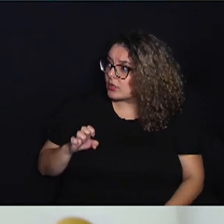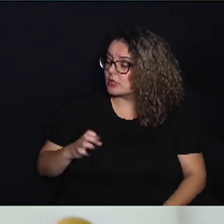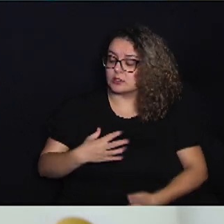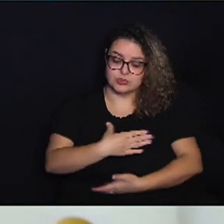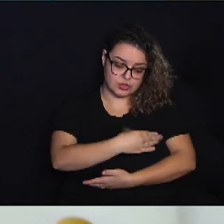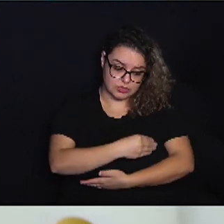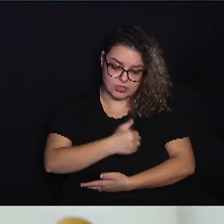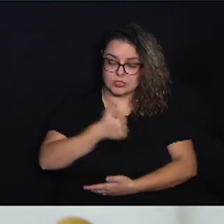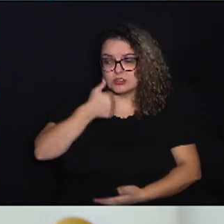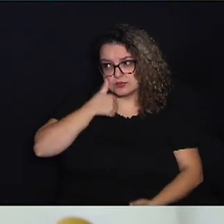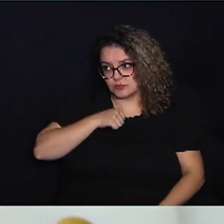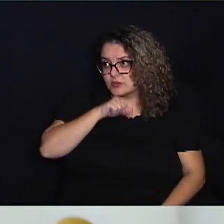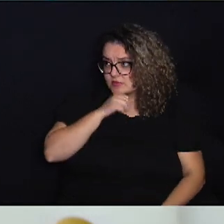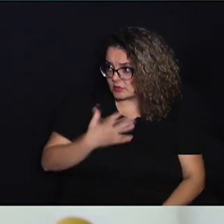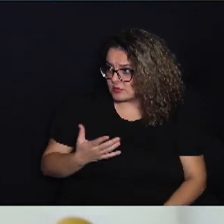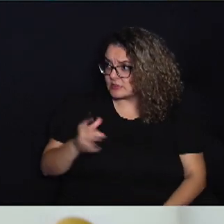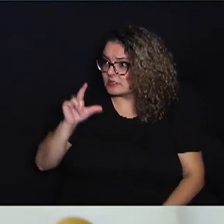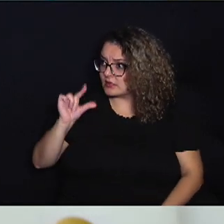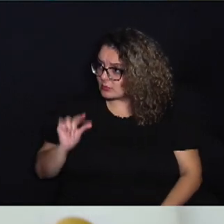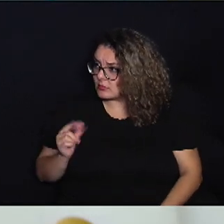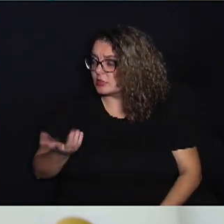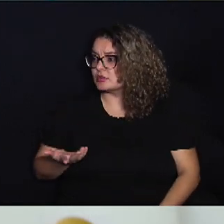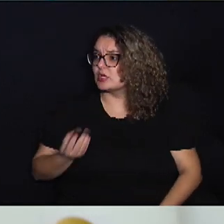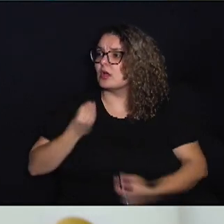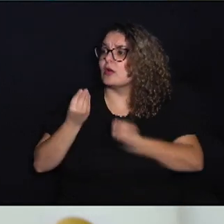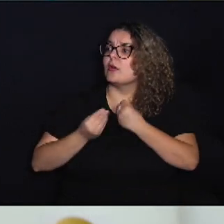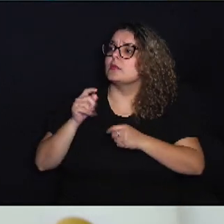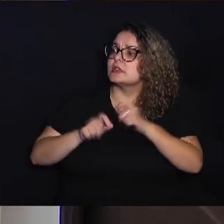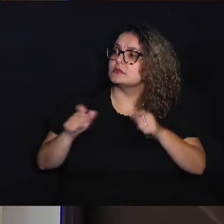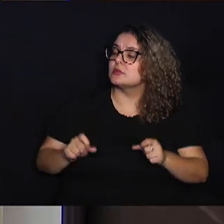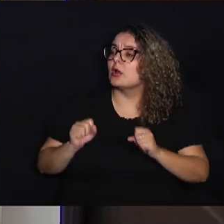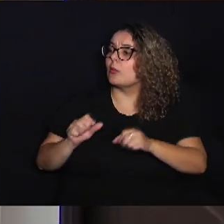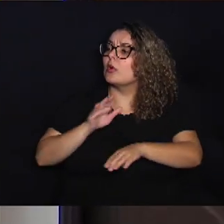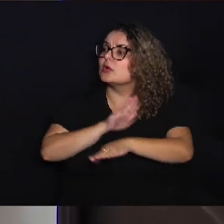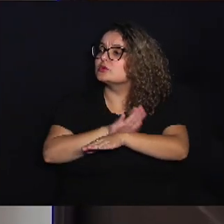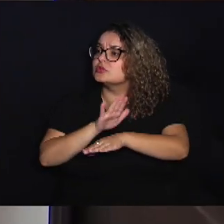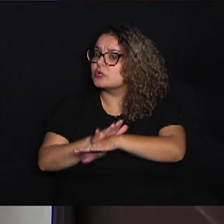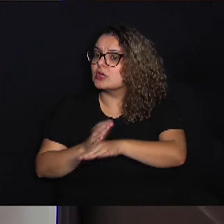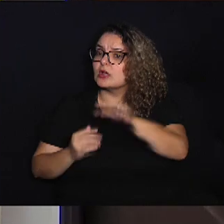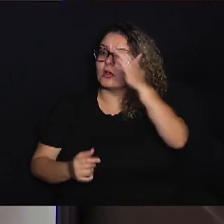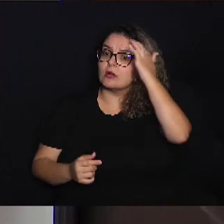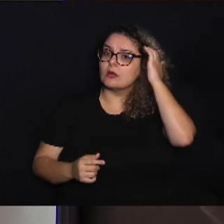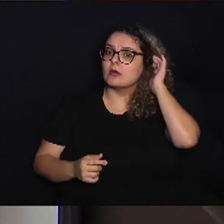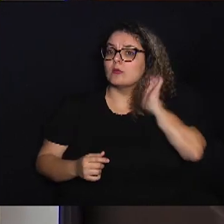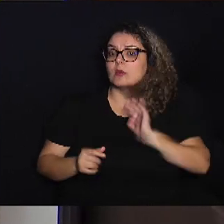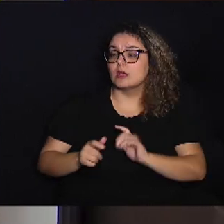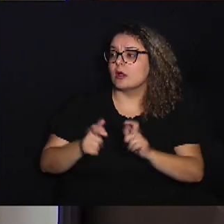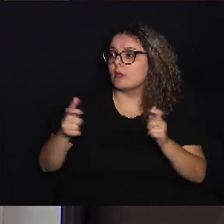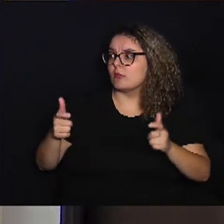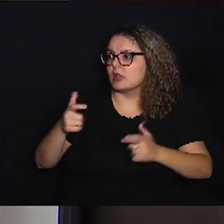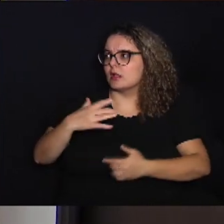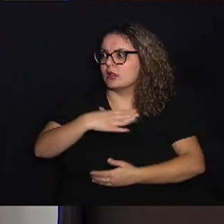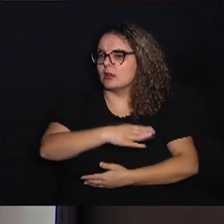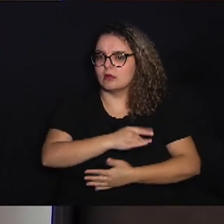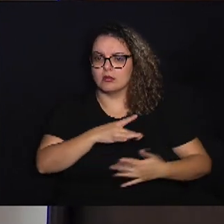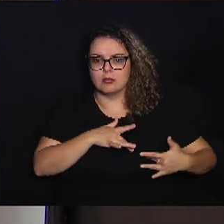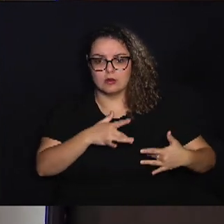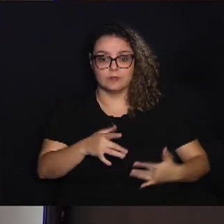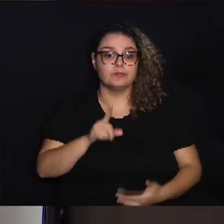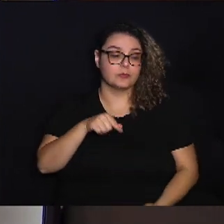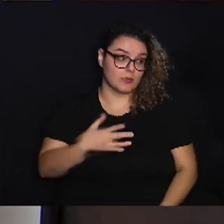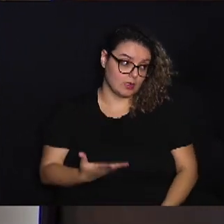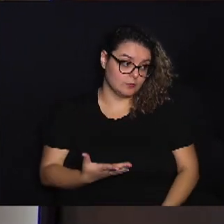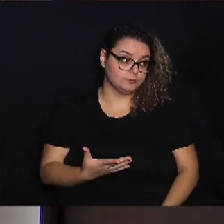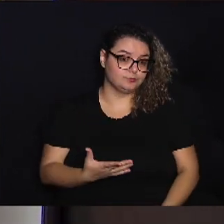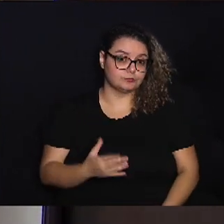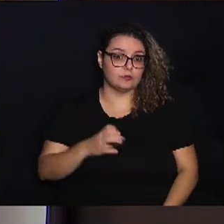materno tá em baixa, né? Como que as pessoas podem colaborar, né, para aumentar essa oferta? O estoque